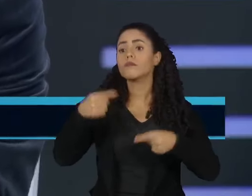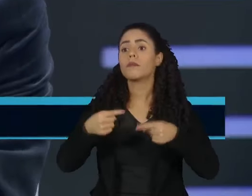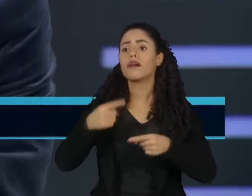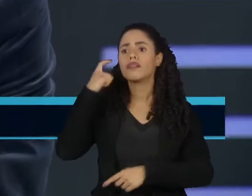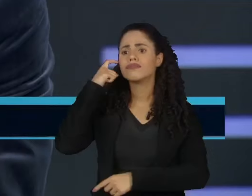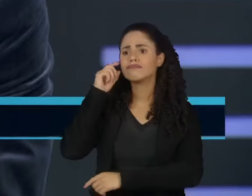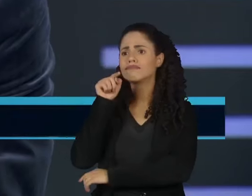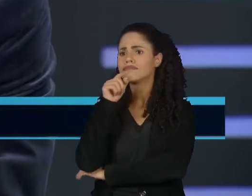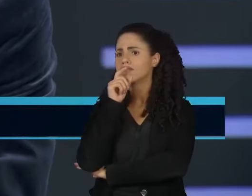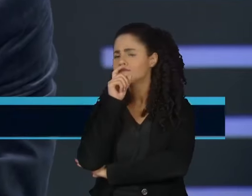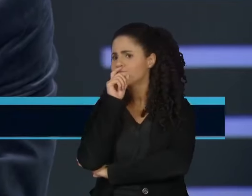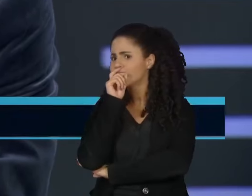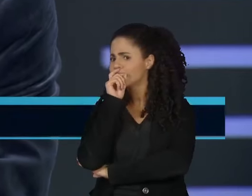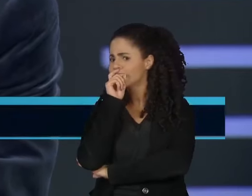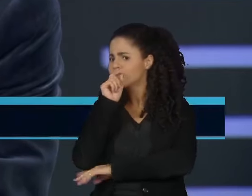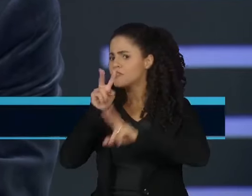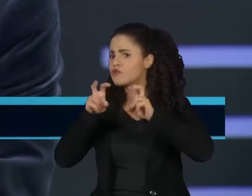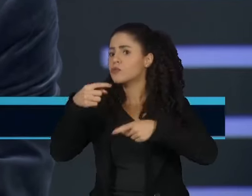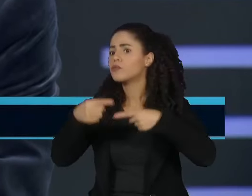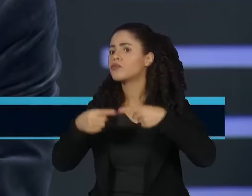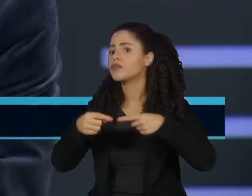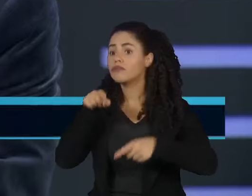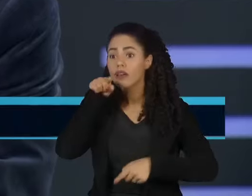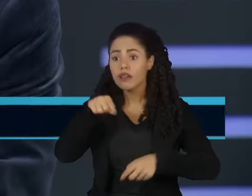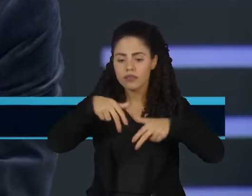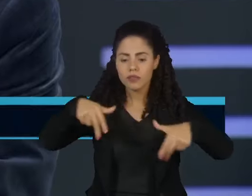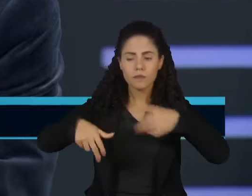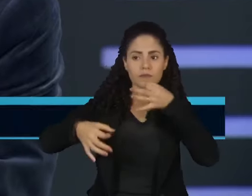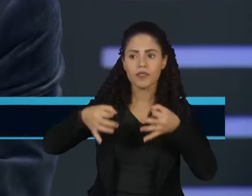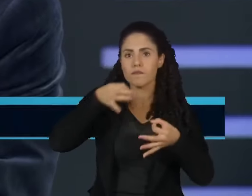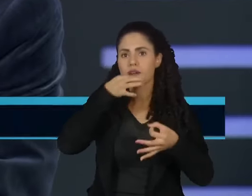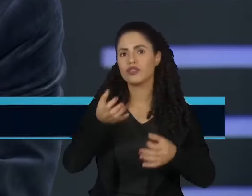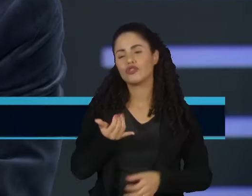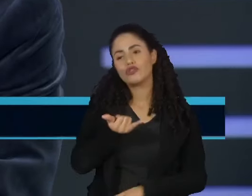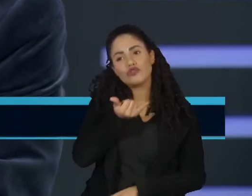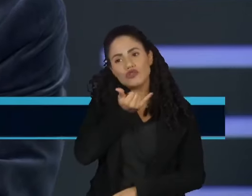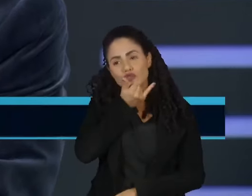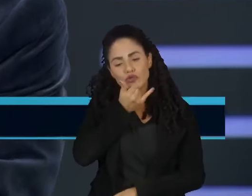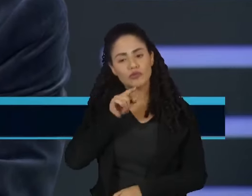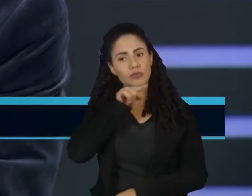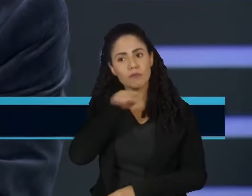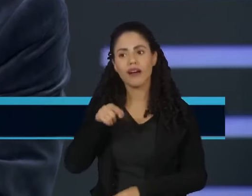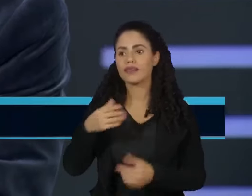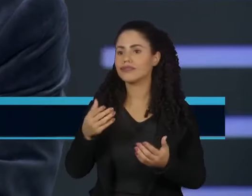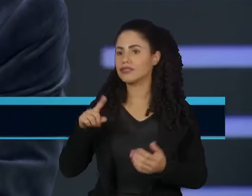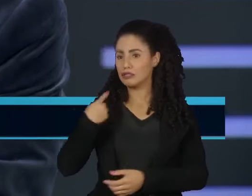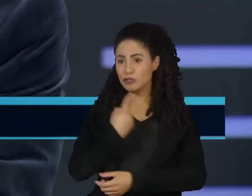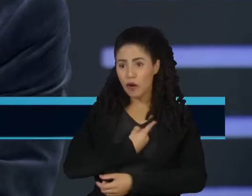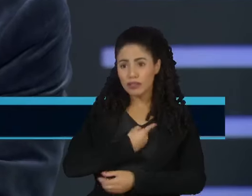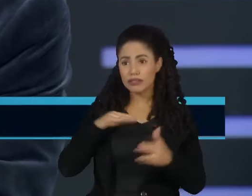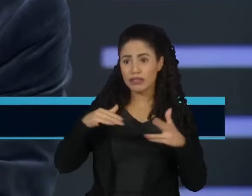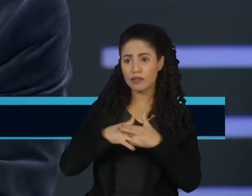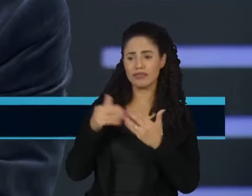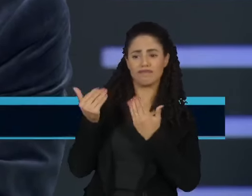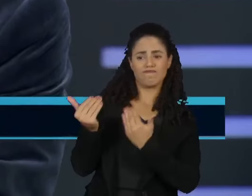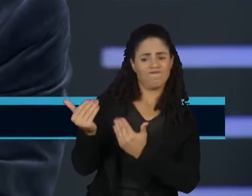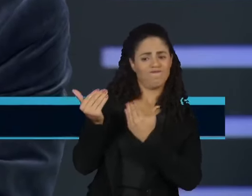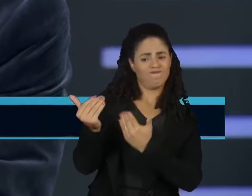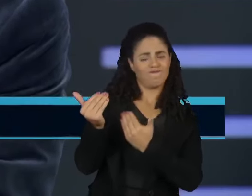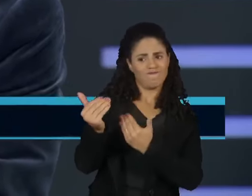pensar da política? Esses debates estão contribuindo para desacreditar a política, a boa